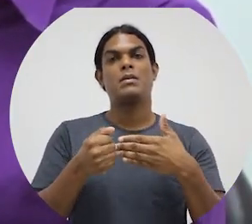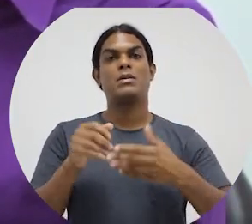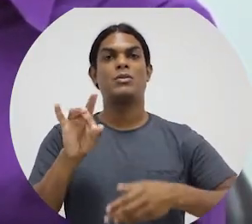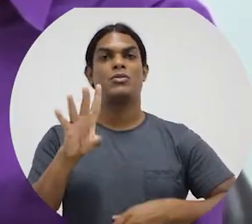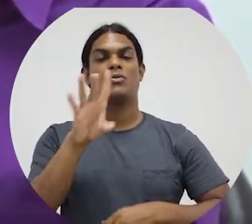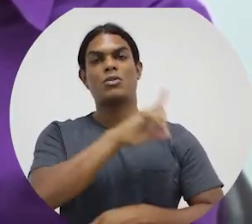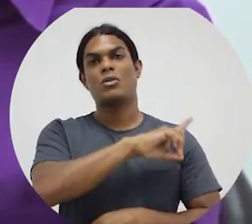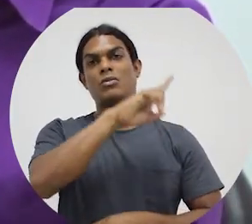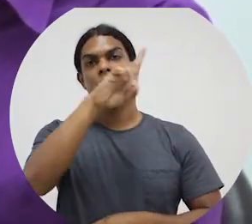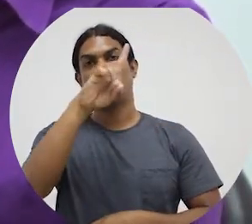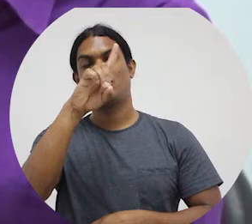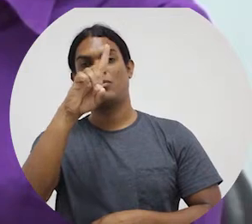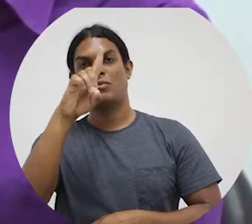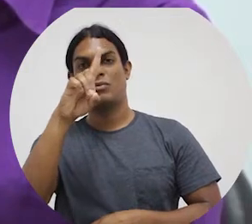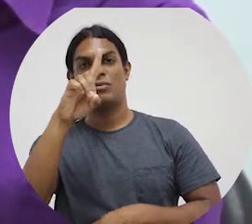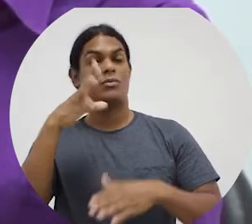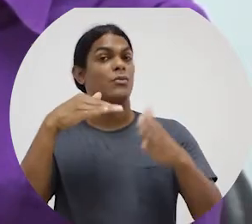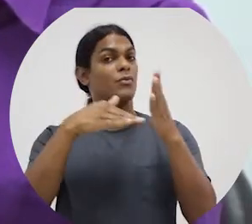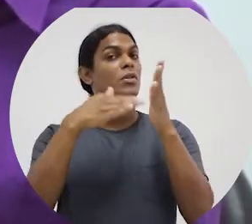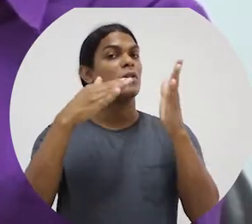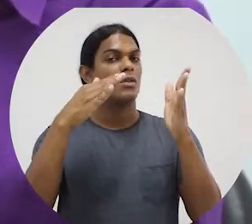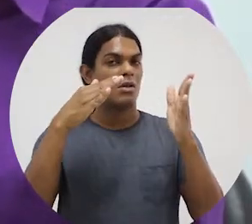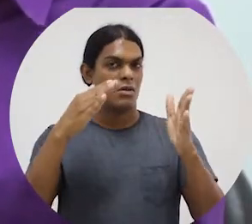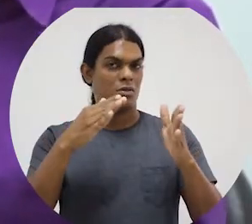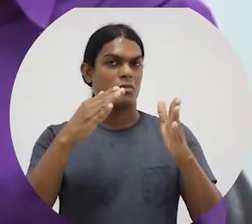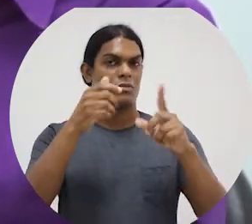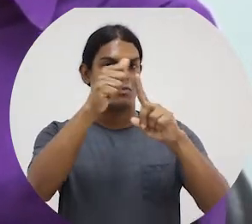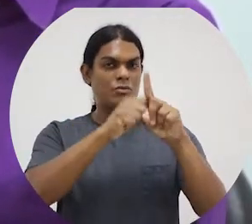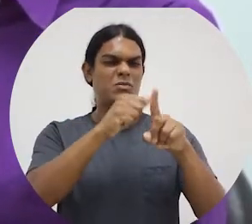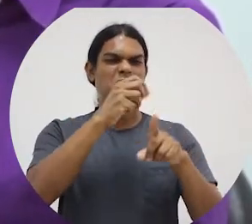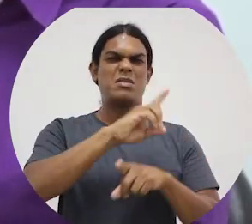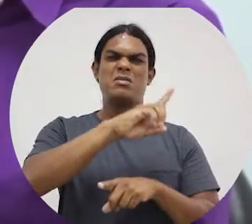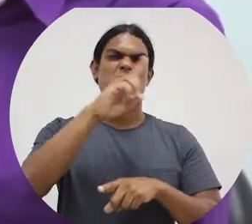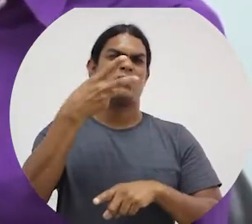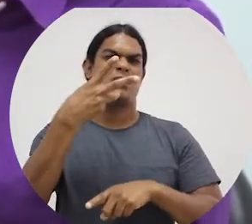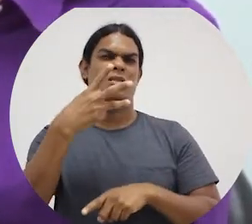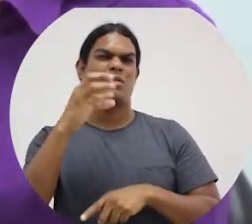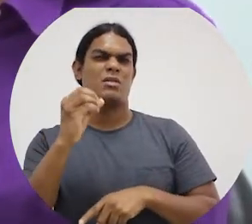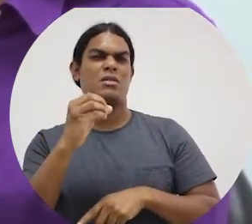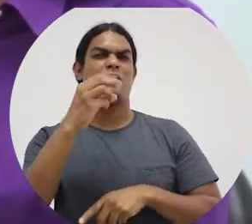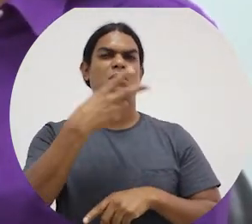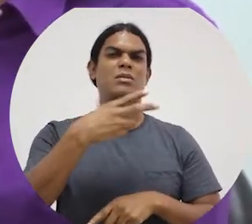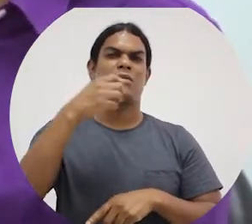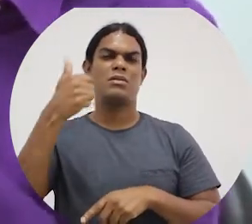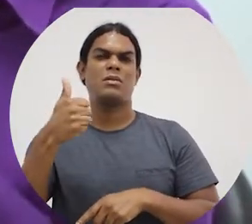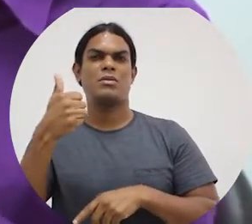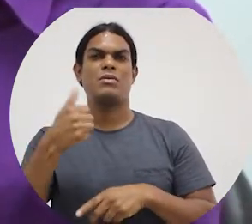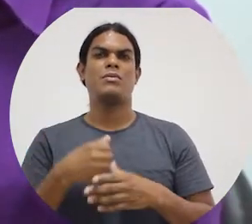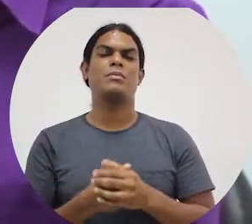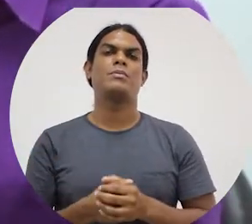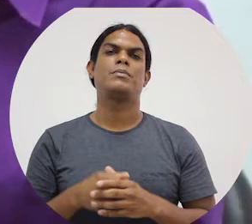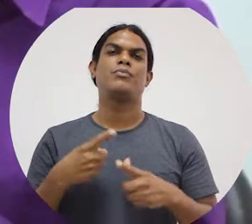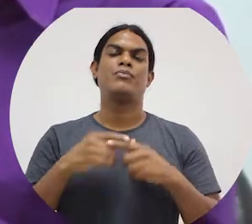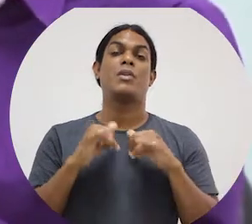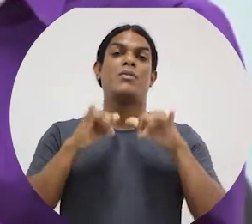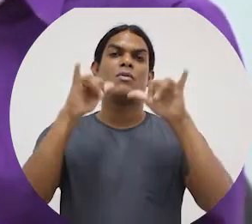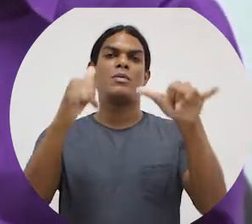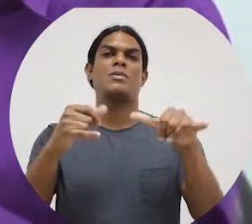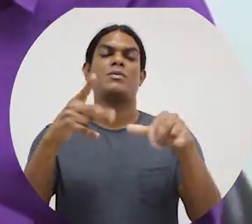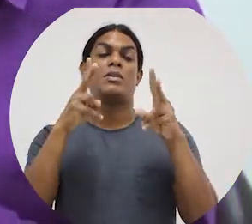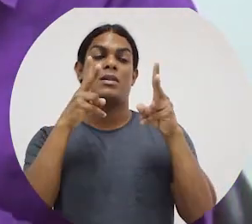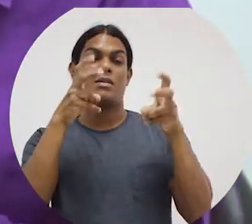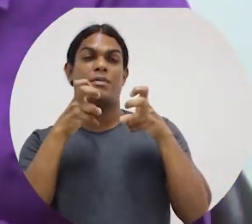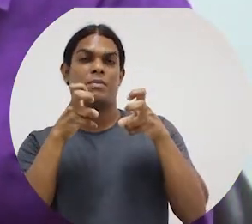pedidos apenas no final do mês, em decorrência das informações de que eles tinham do mercado, que se